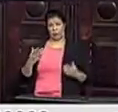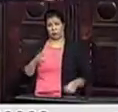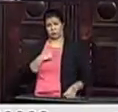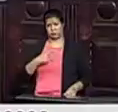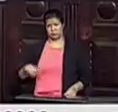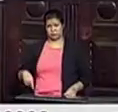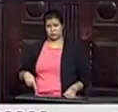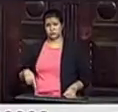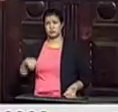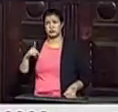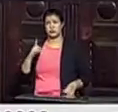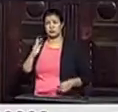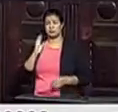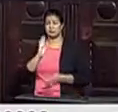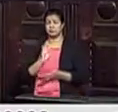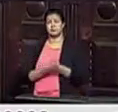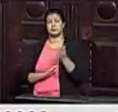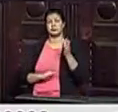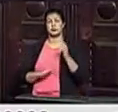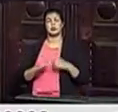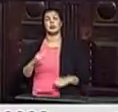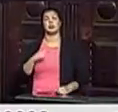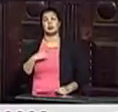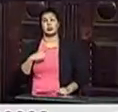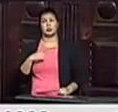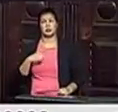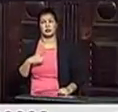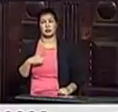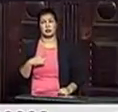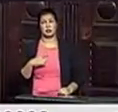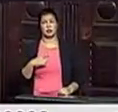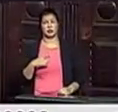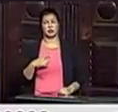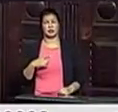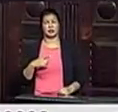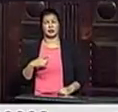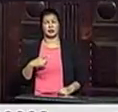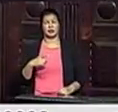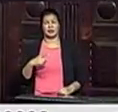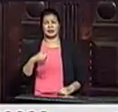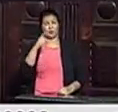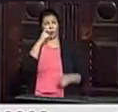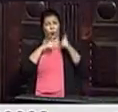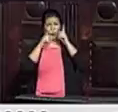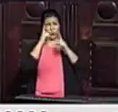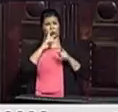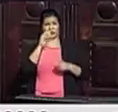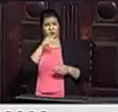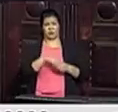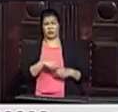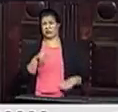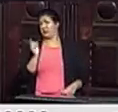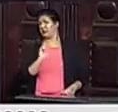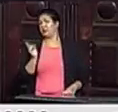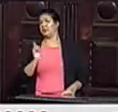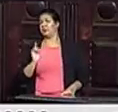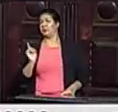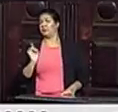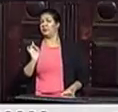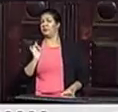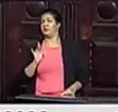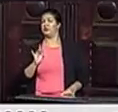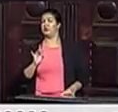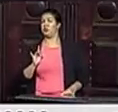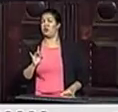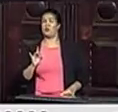unidade federativa, a ida não conquista voto, só gera o fato político